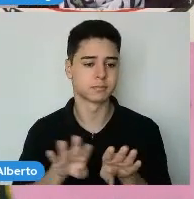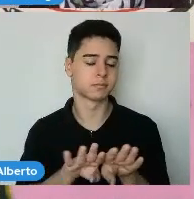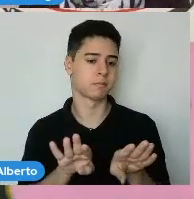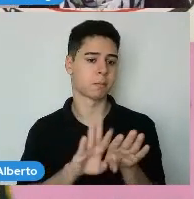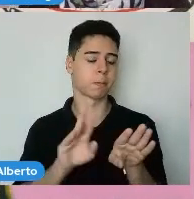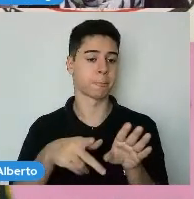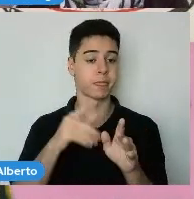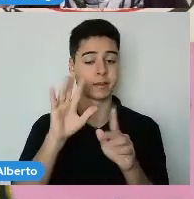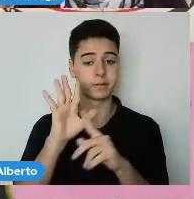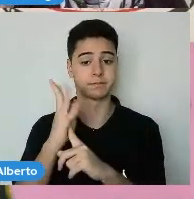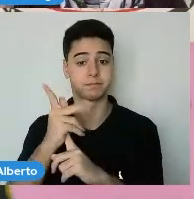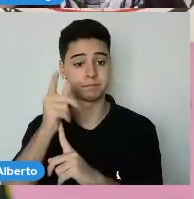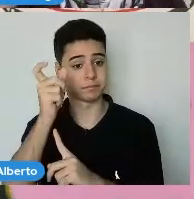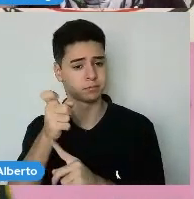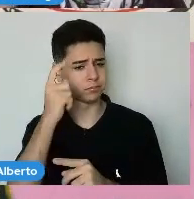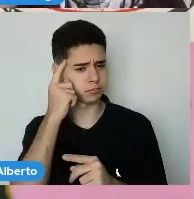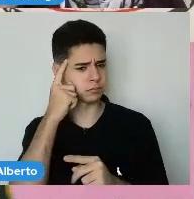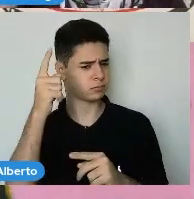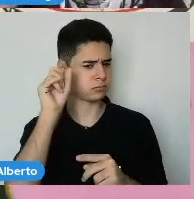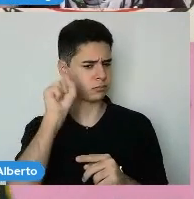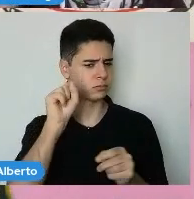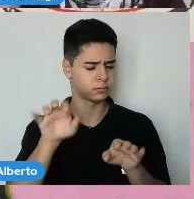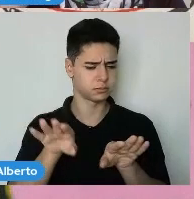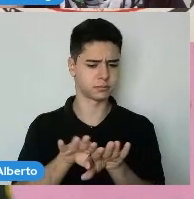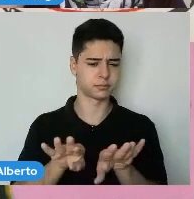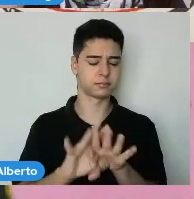se posicionam